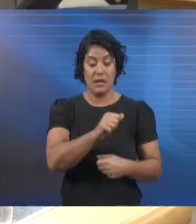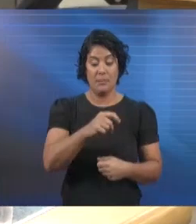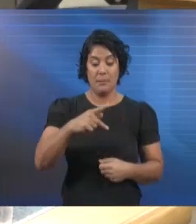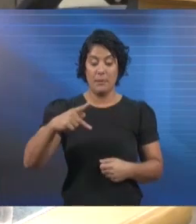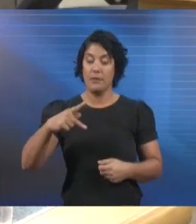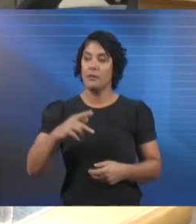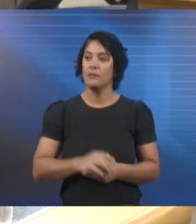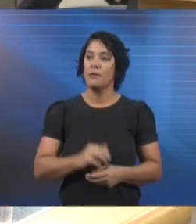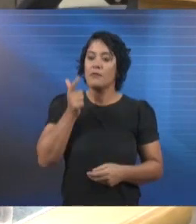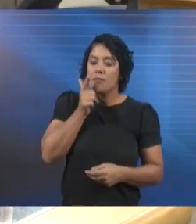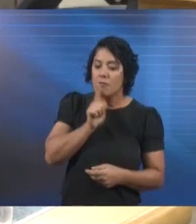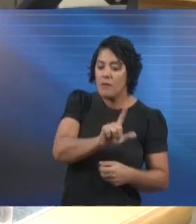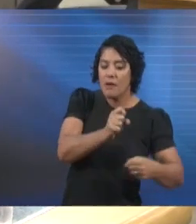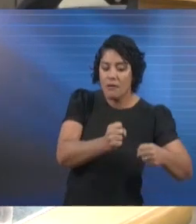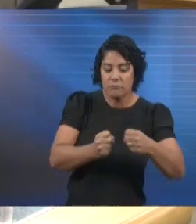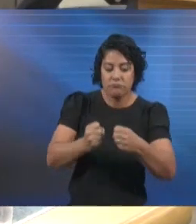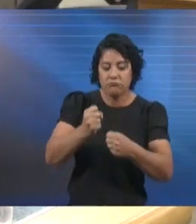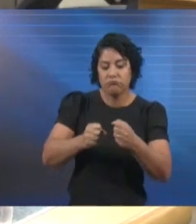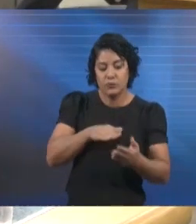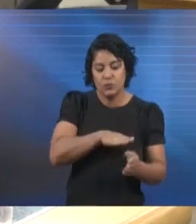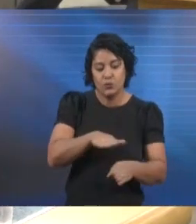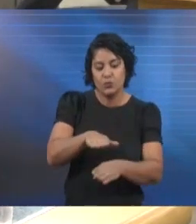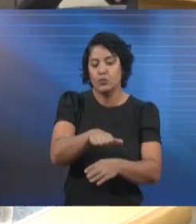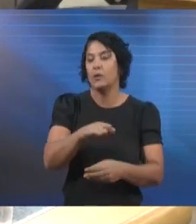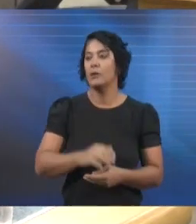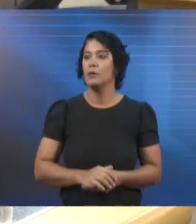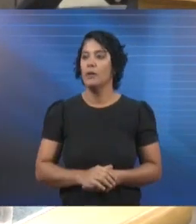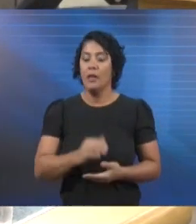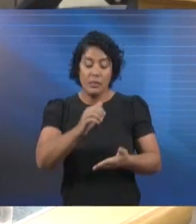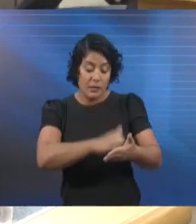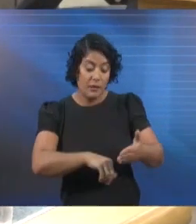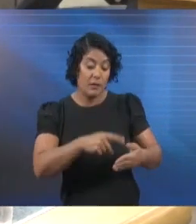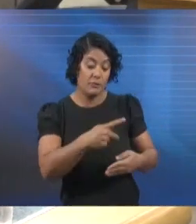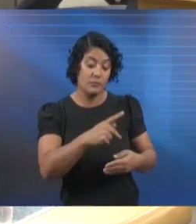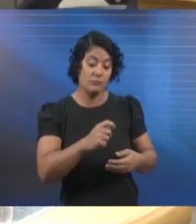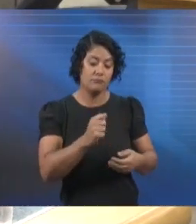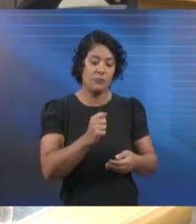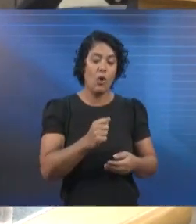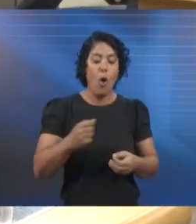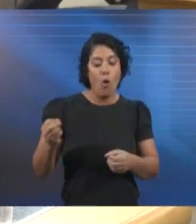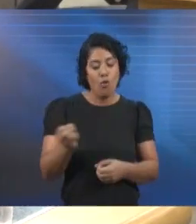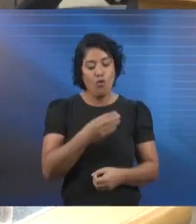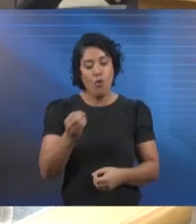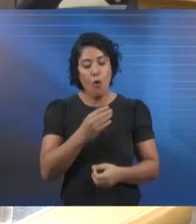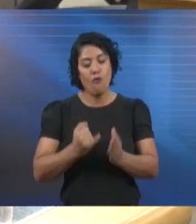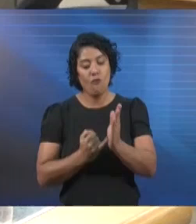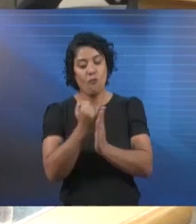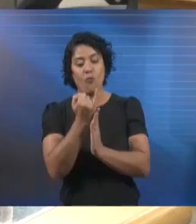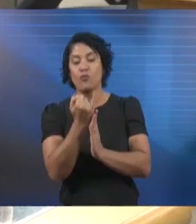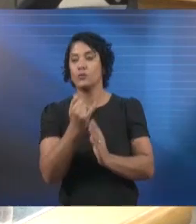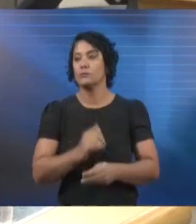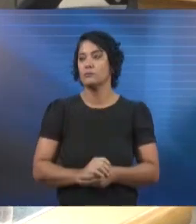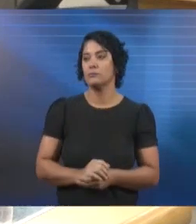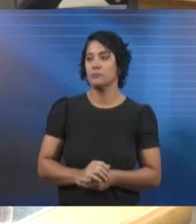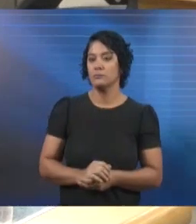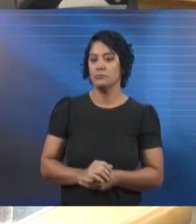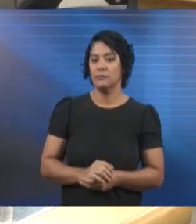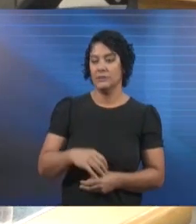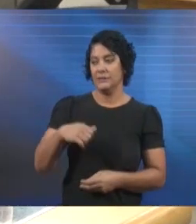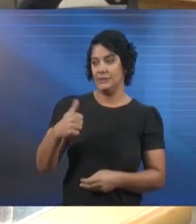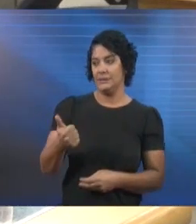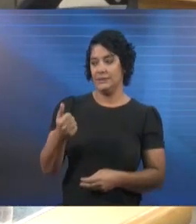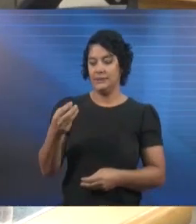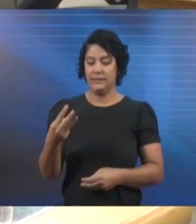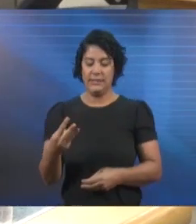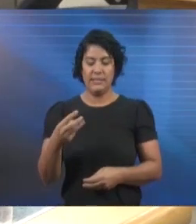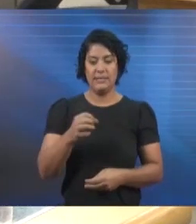ganhar concorridas tirando seus custos e os novos impostos apenas de 13